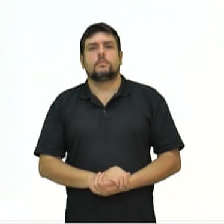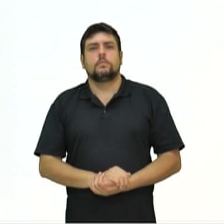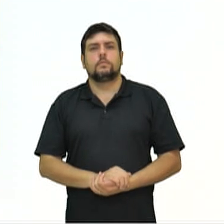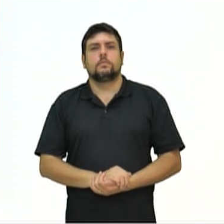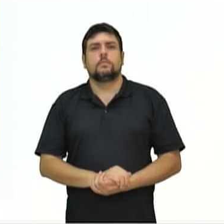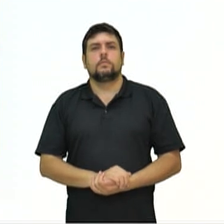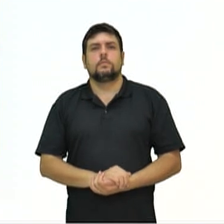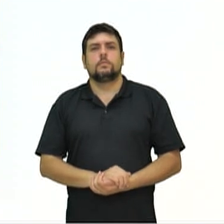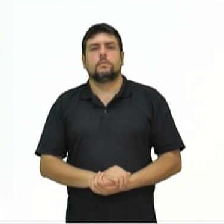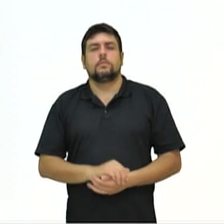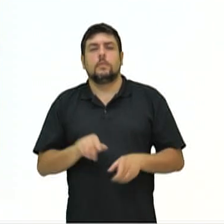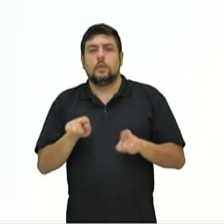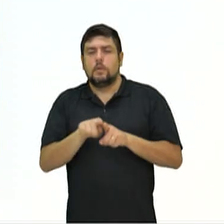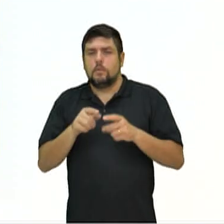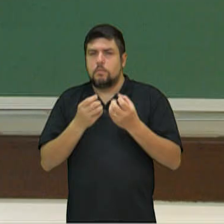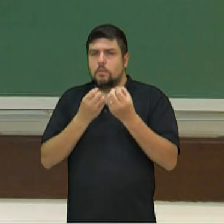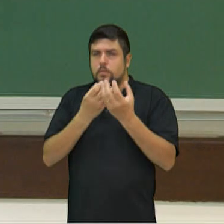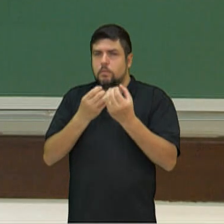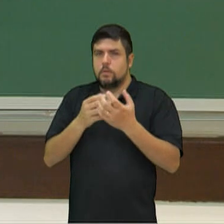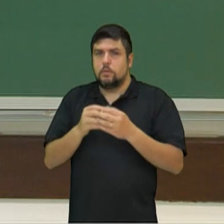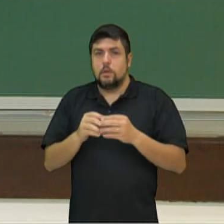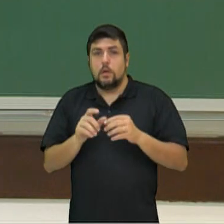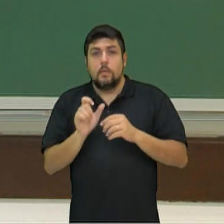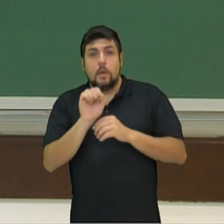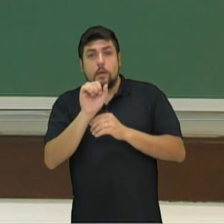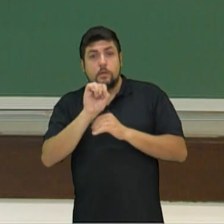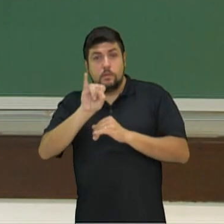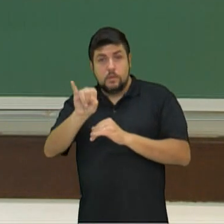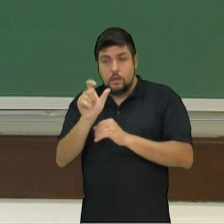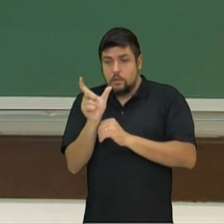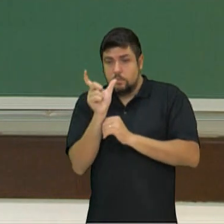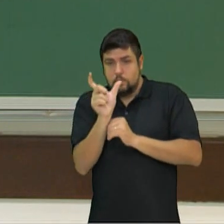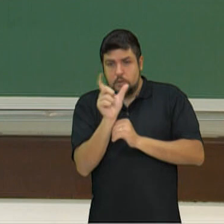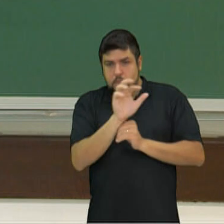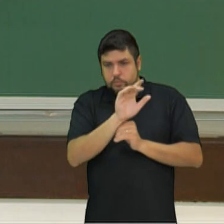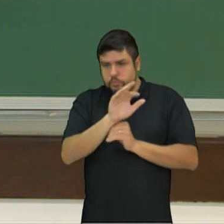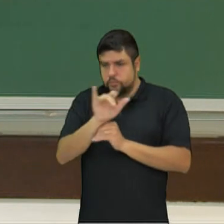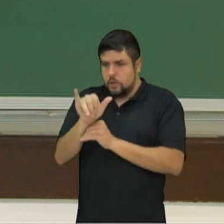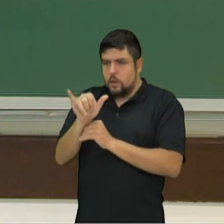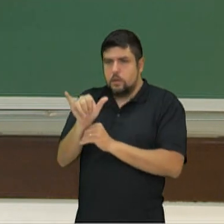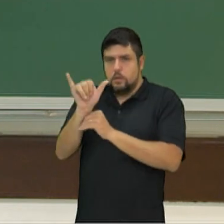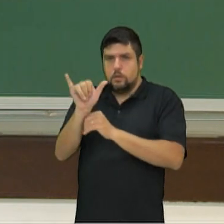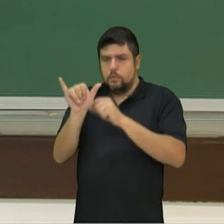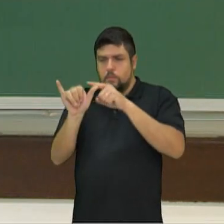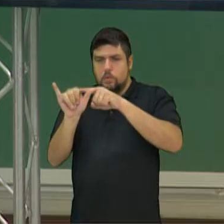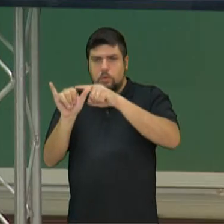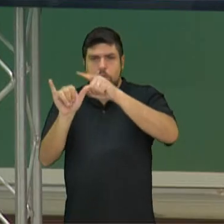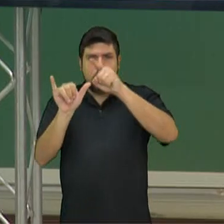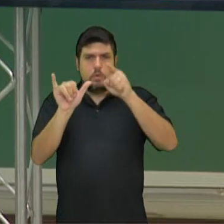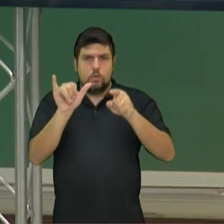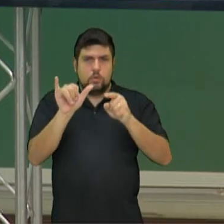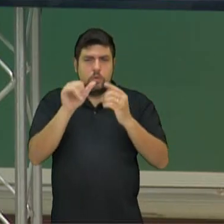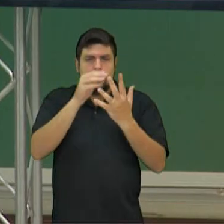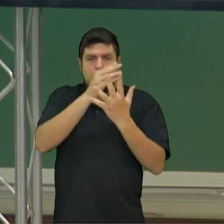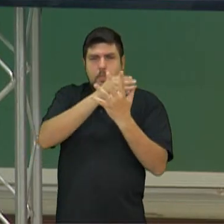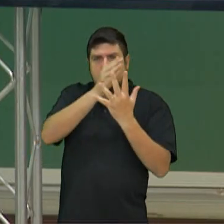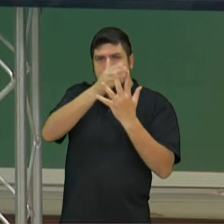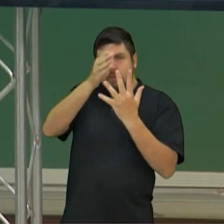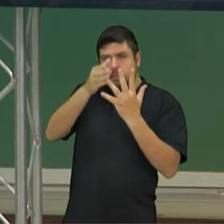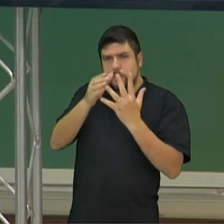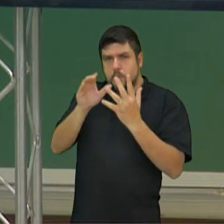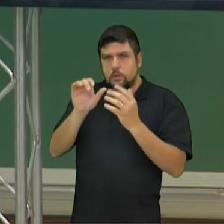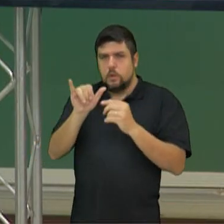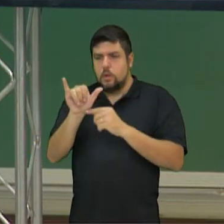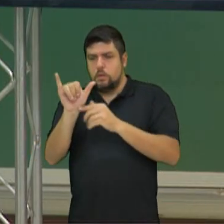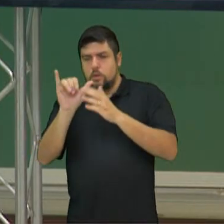né? Quando a palavra termina em Y e antes do Y vem uma consoante, tira o Y, substitui